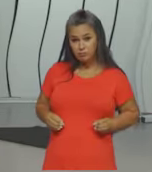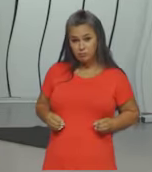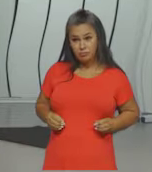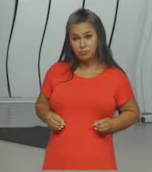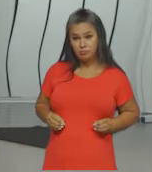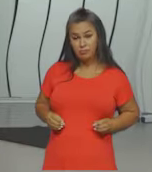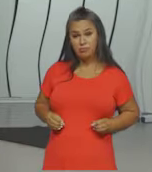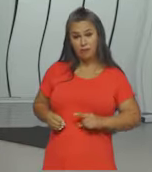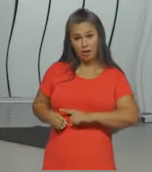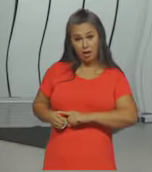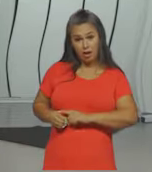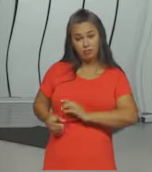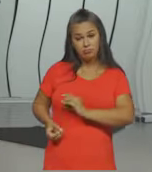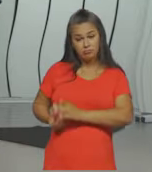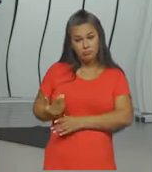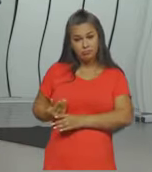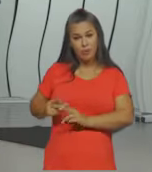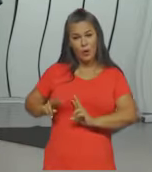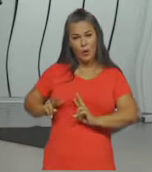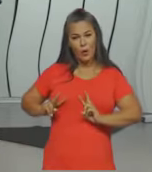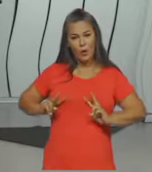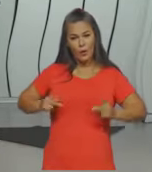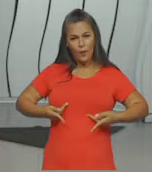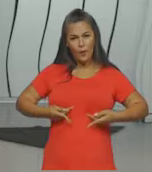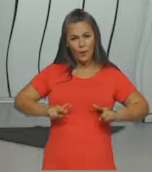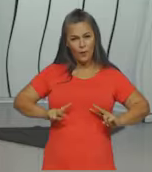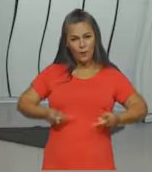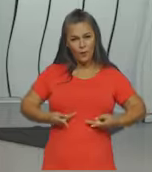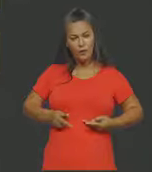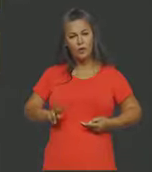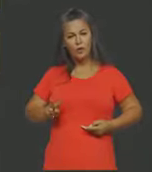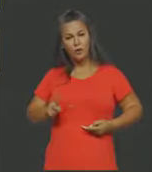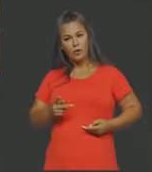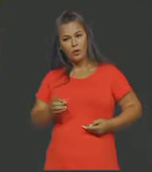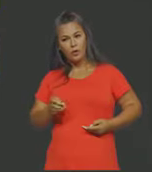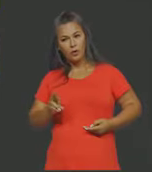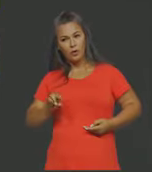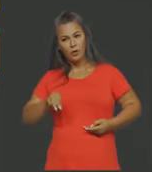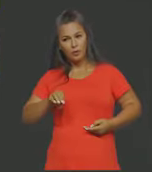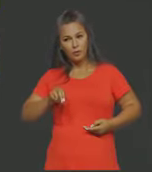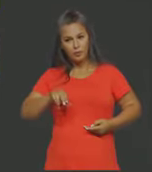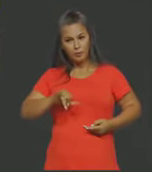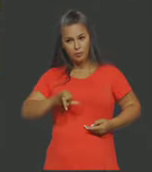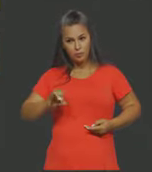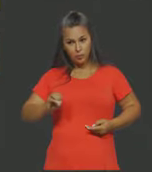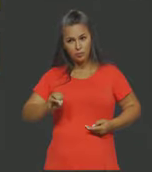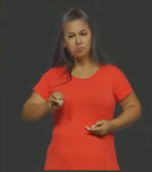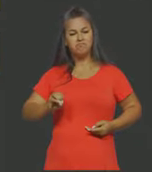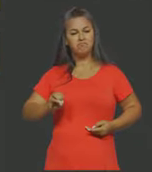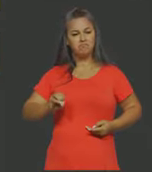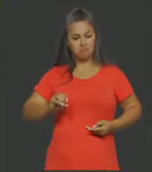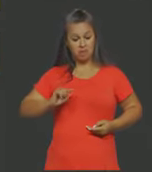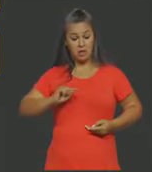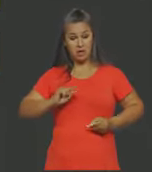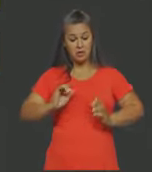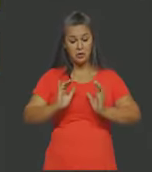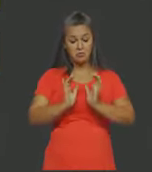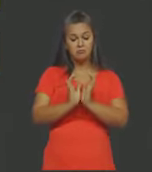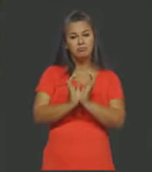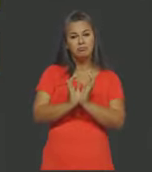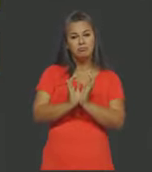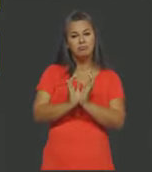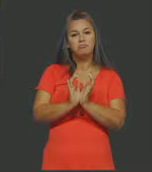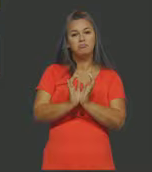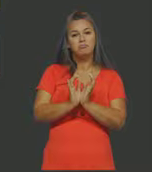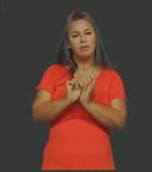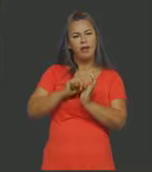produz hormônios, tá? Vou explicar isso no próximo slide. E o útero, por ação desses hormônios, ele vai